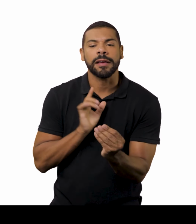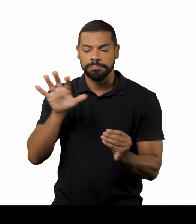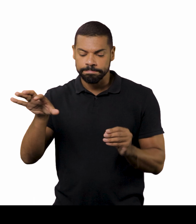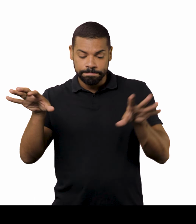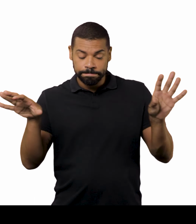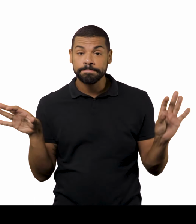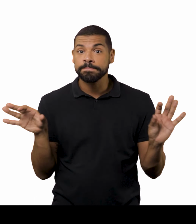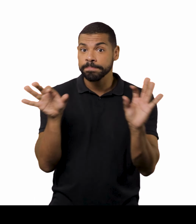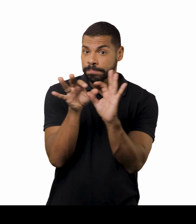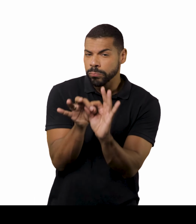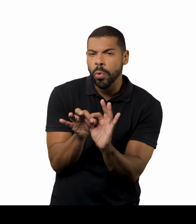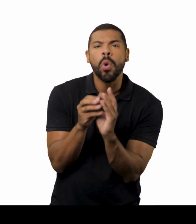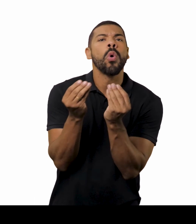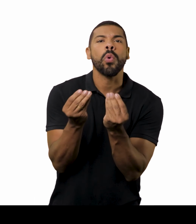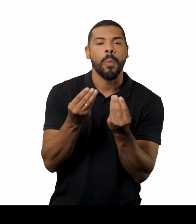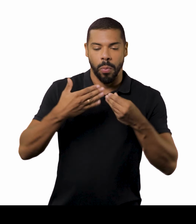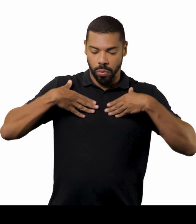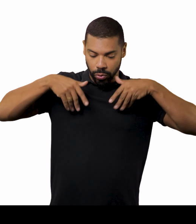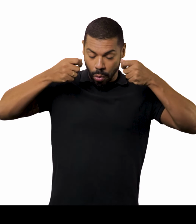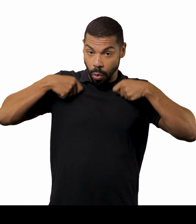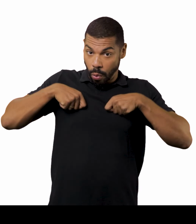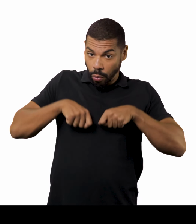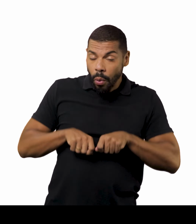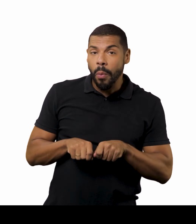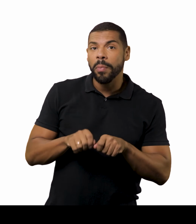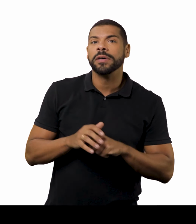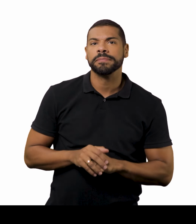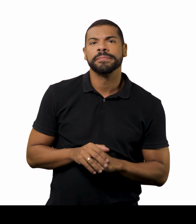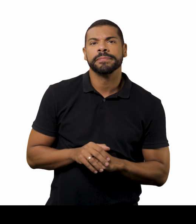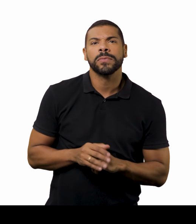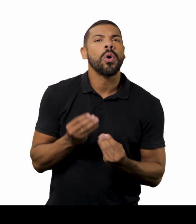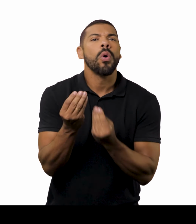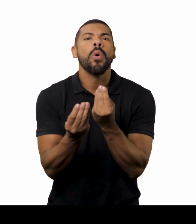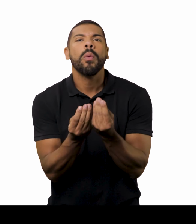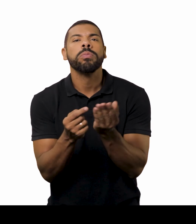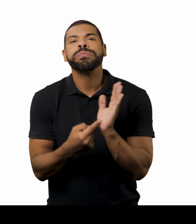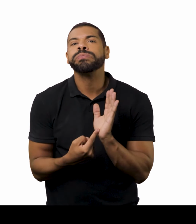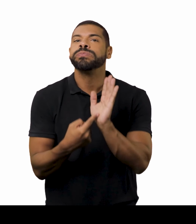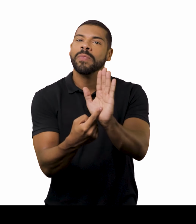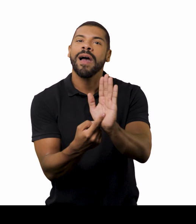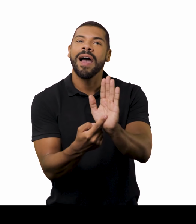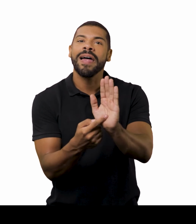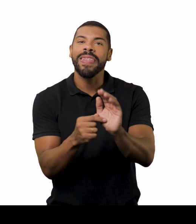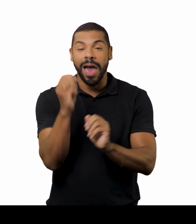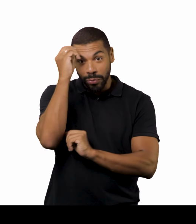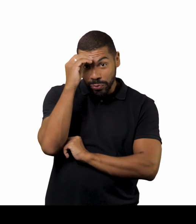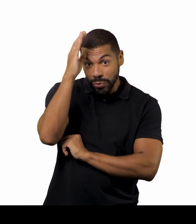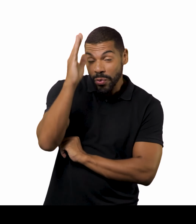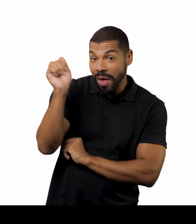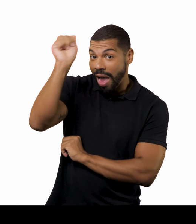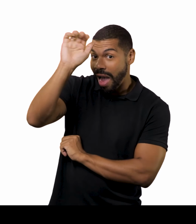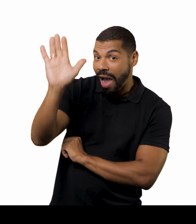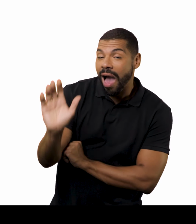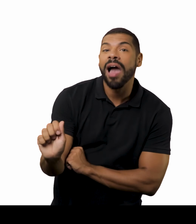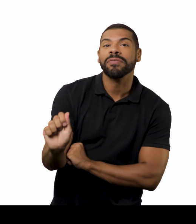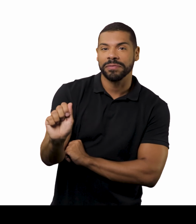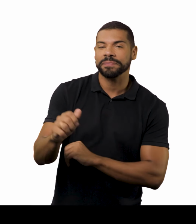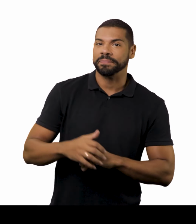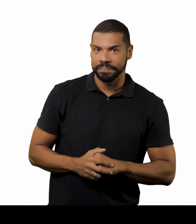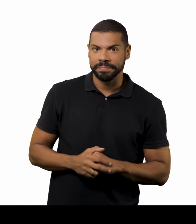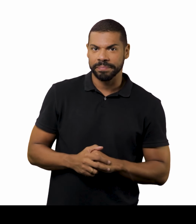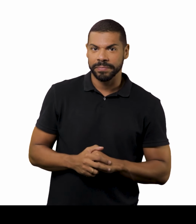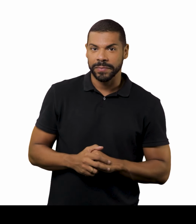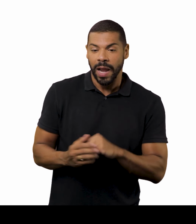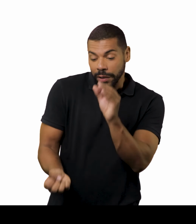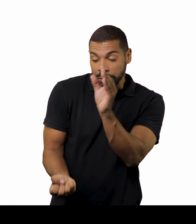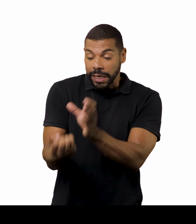uma associação, assim, ou a forma de vestimenta, ou a maneiras de, e como isso também era usado na cultura africana de uma outra maneira completamente